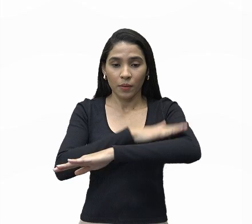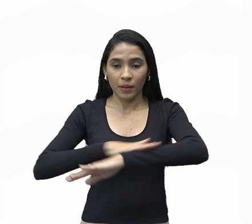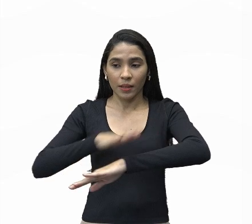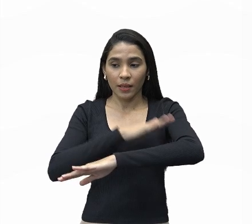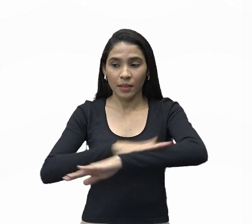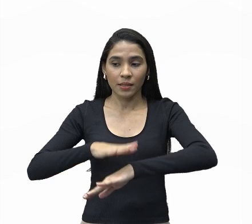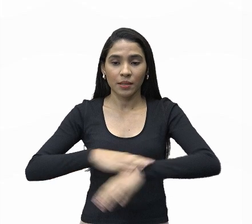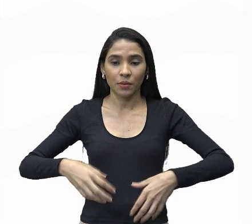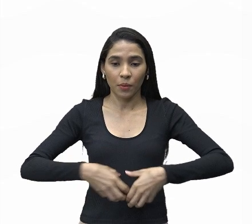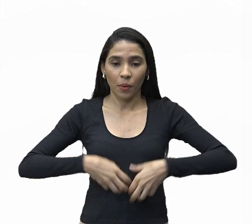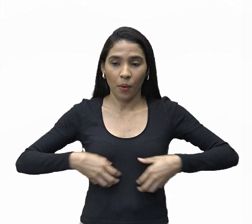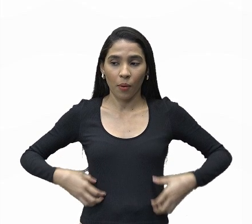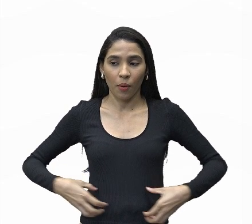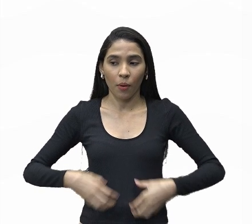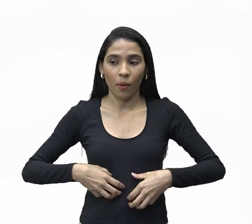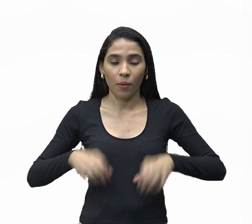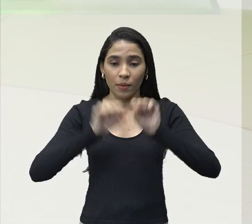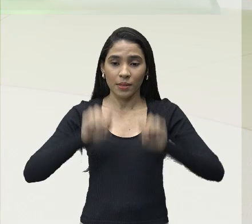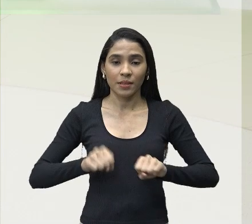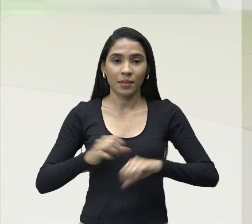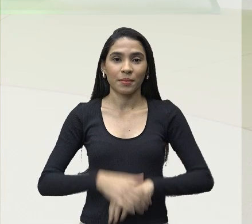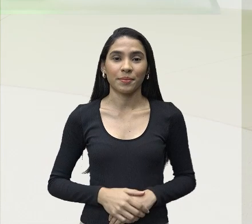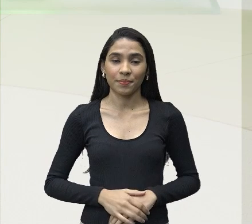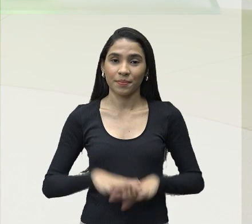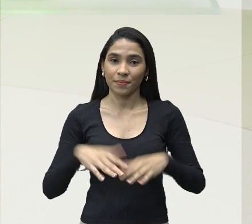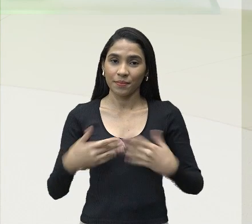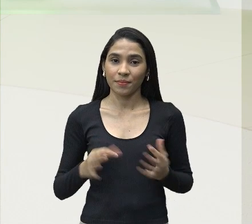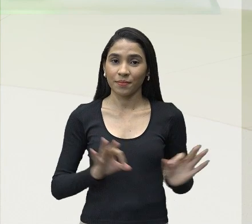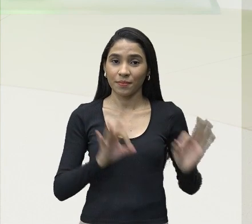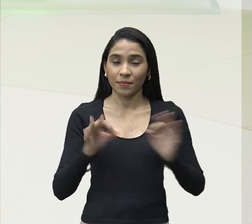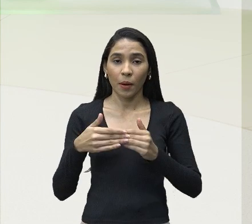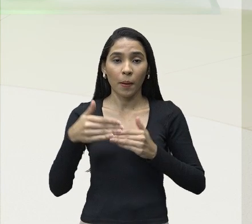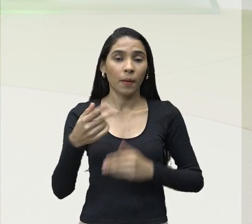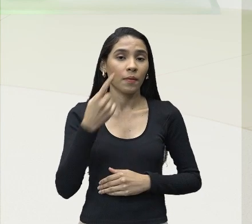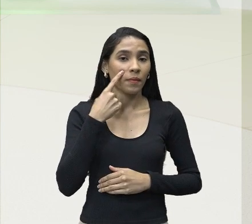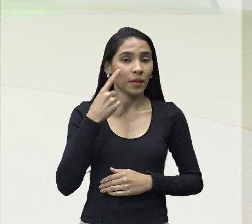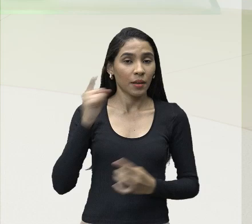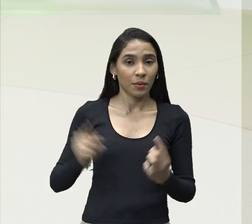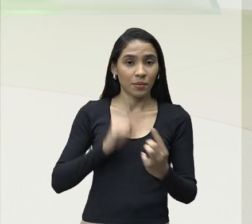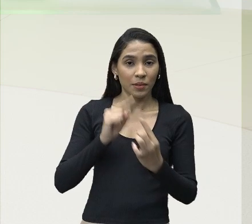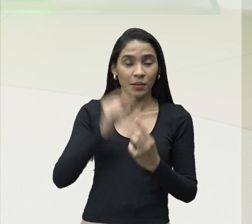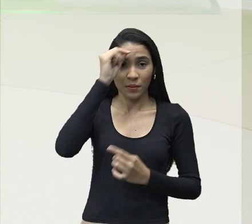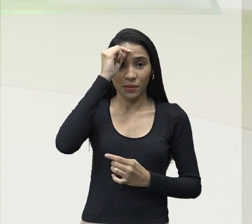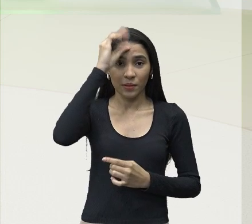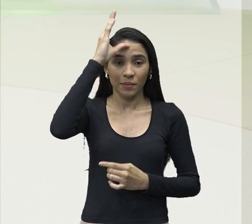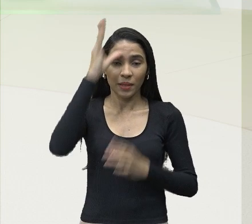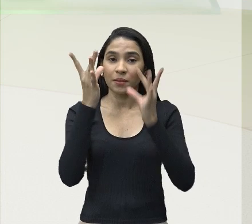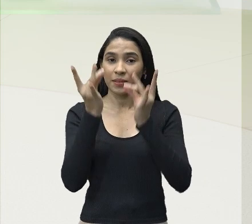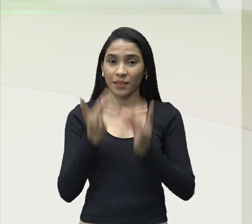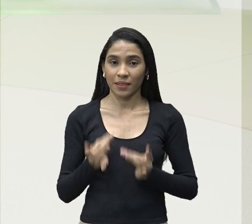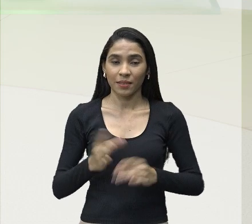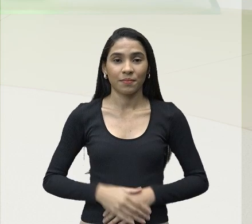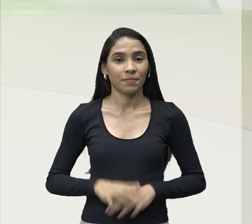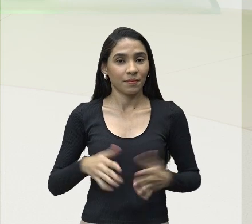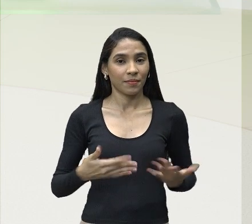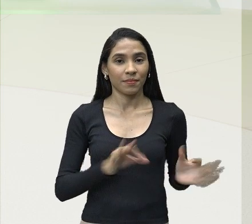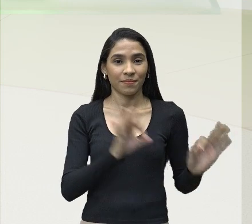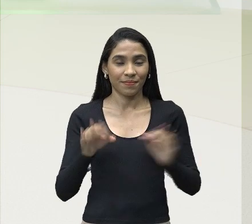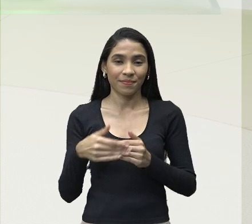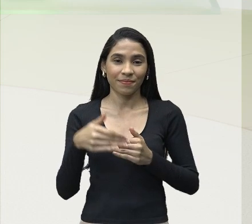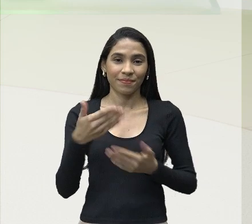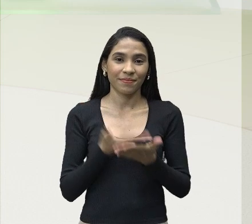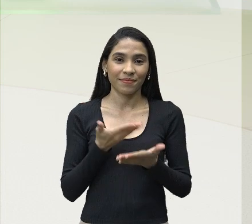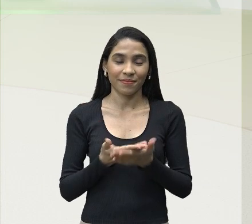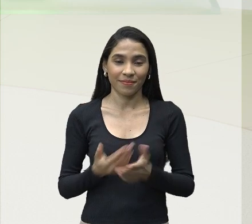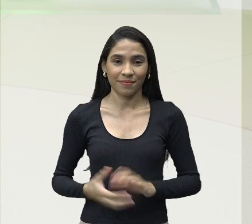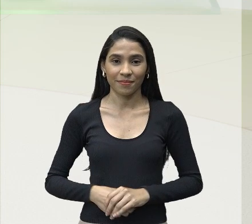tecidos, órgãos e sistemas. Então, vocês puderam aí observar o objeto de conhecimento, o detalhamento. Vamos dar início à